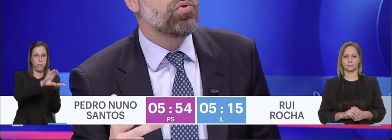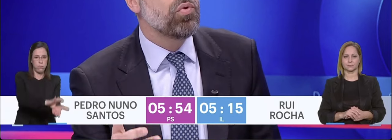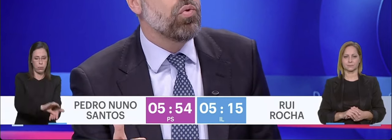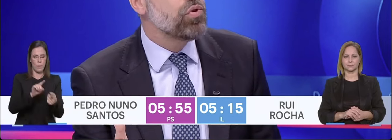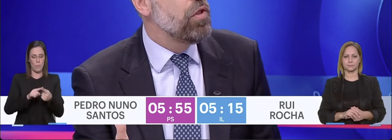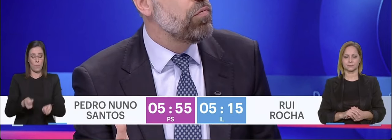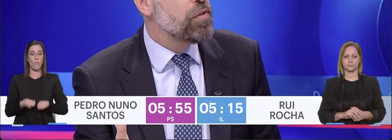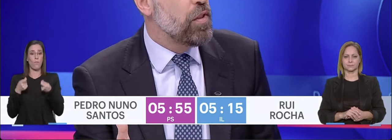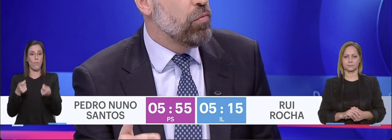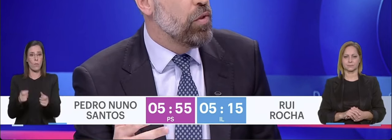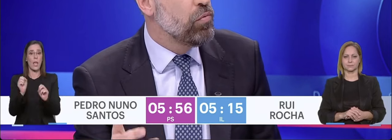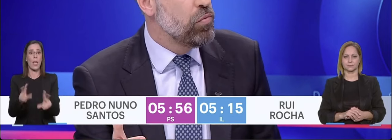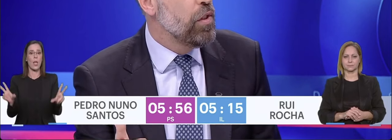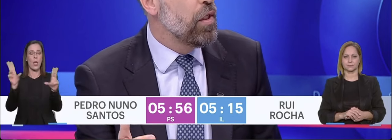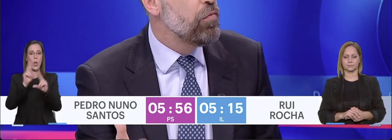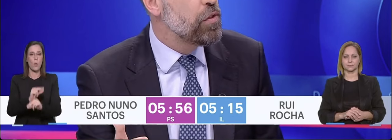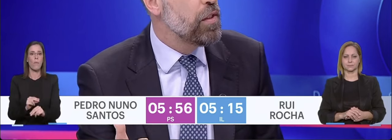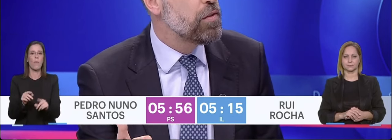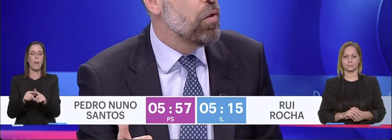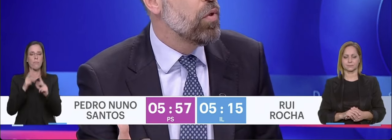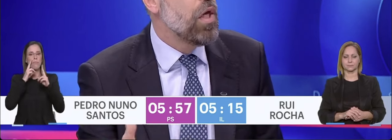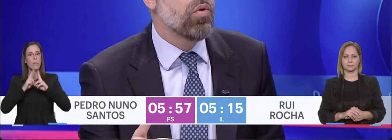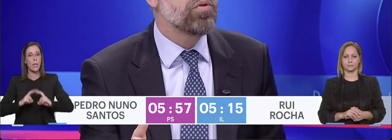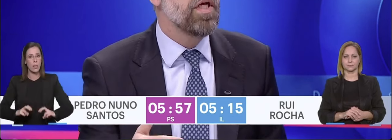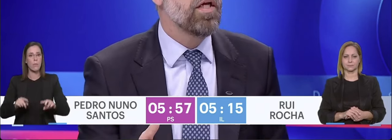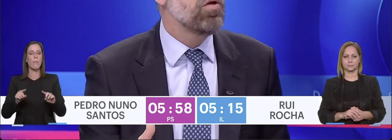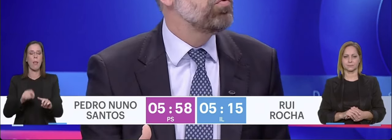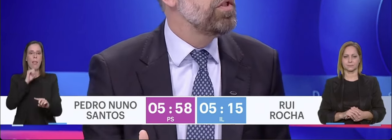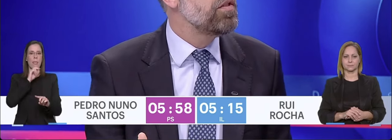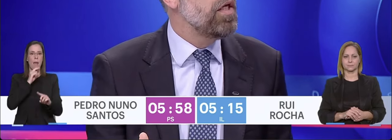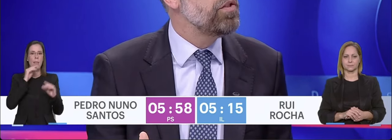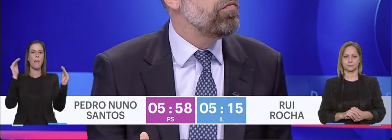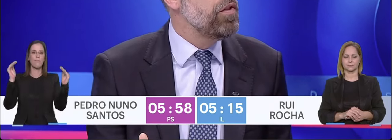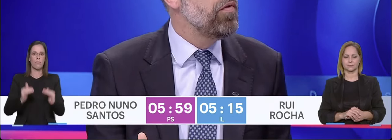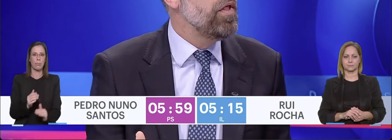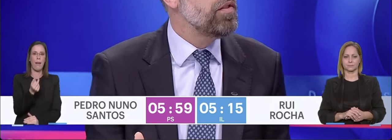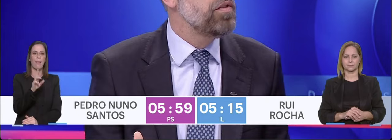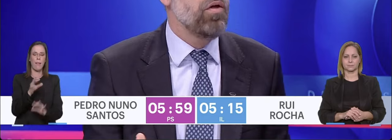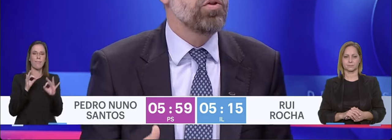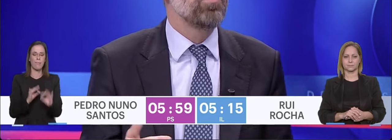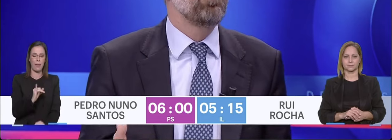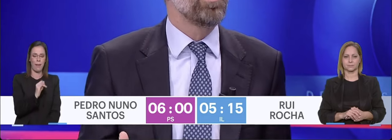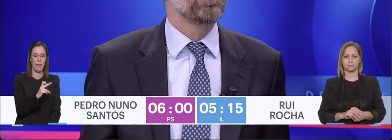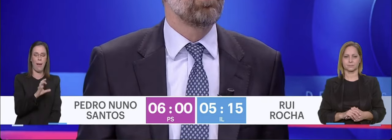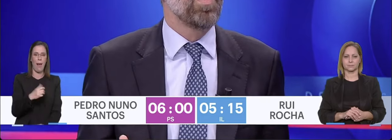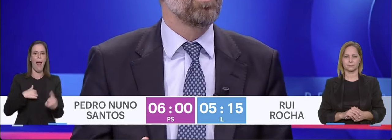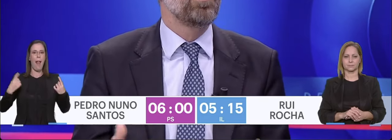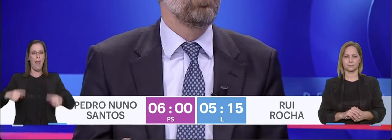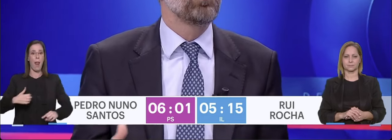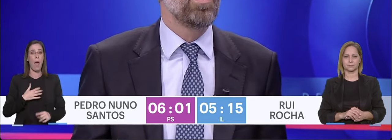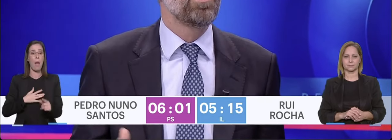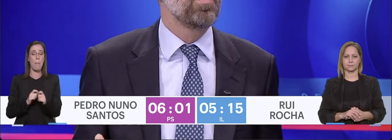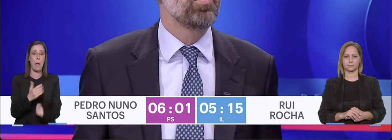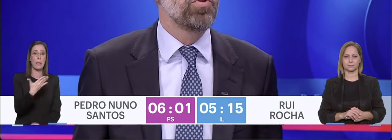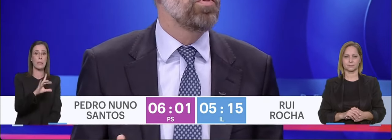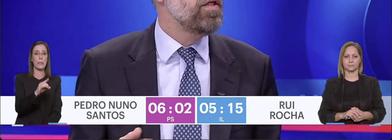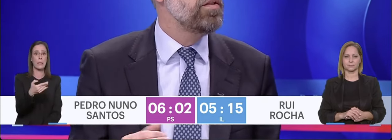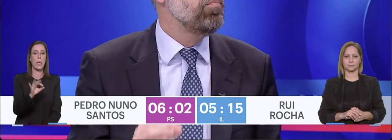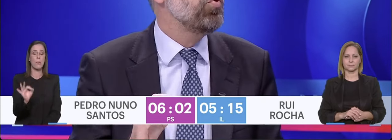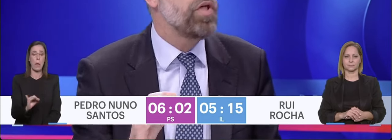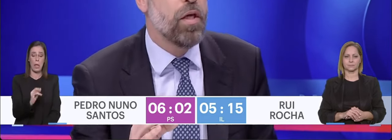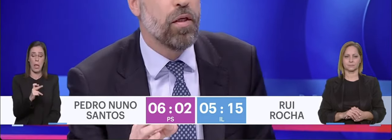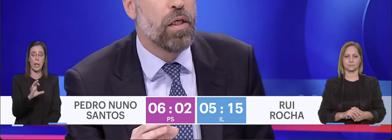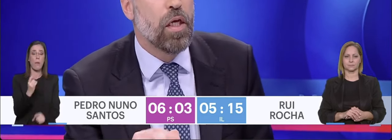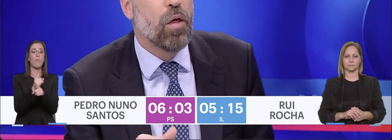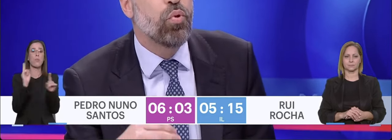investem os seus lucros na inovação e no e na investigação conseguem reduzir a taxa efetiva de irc nós temos empresas a pagar 5 6 7% de